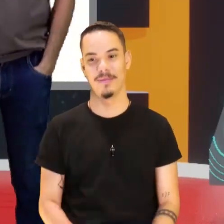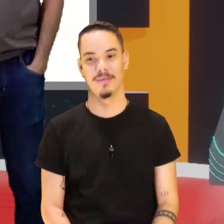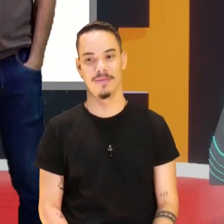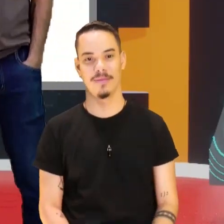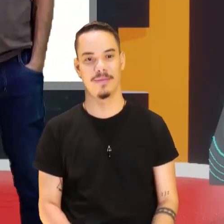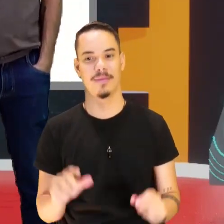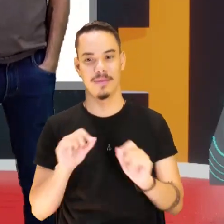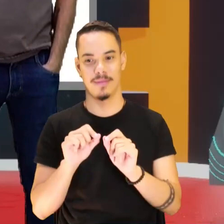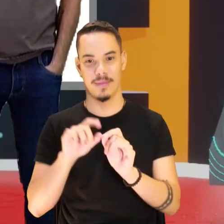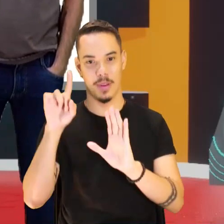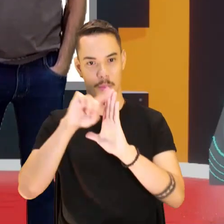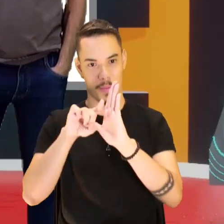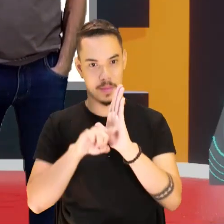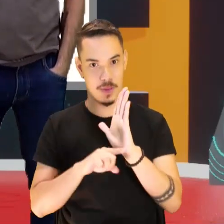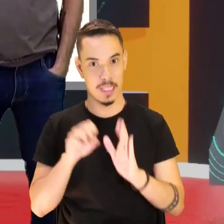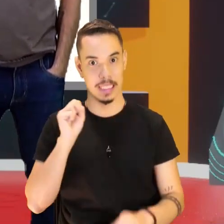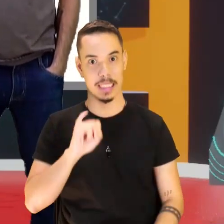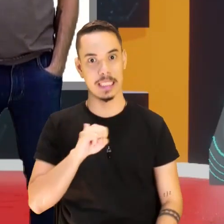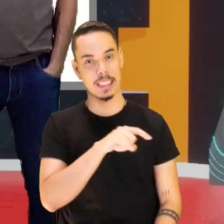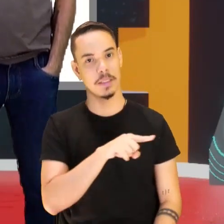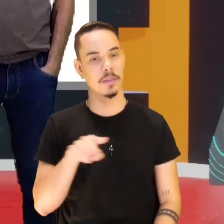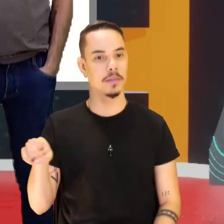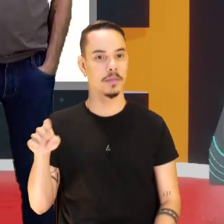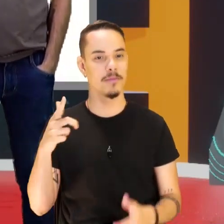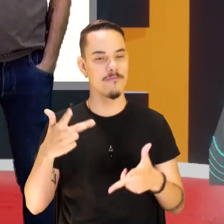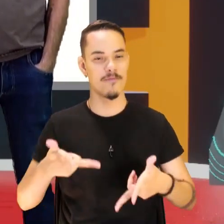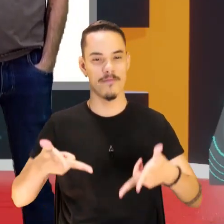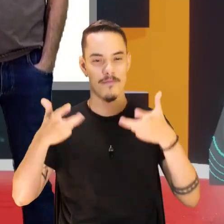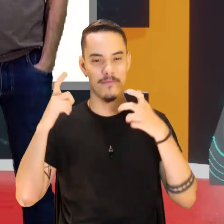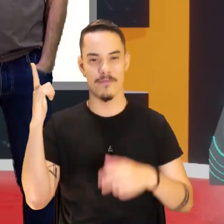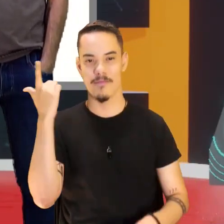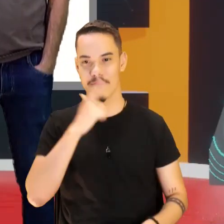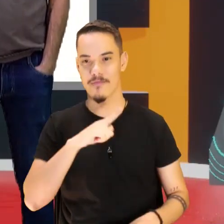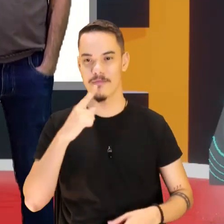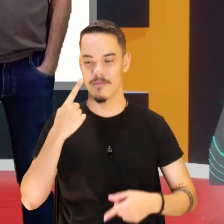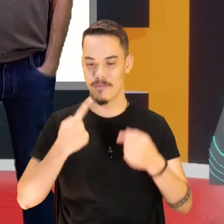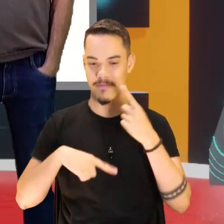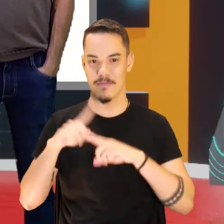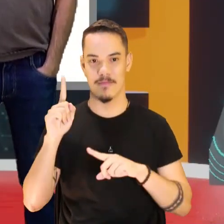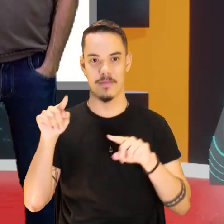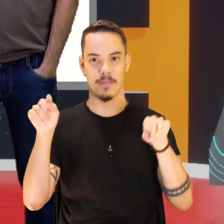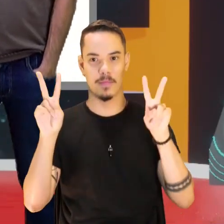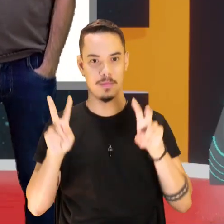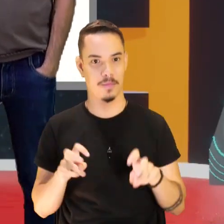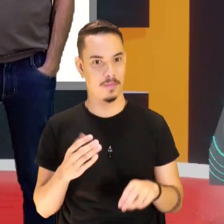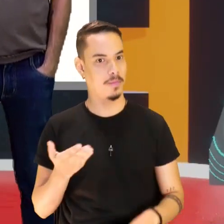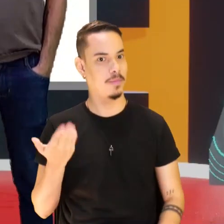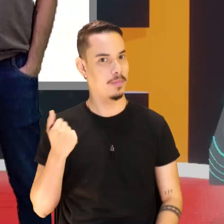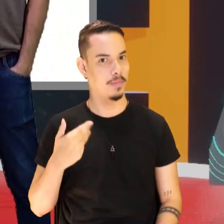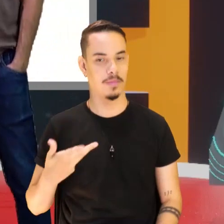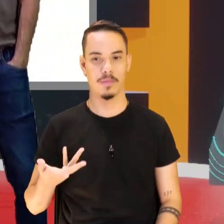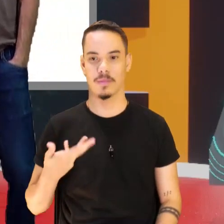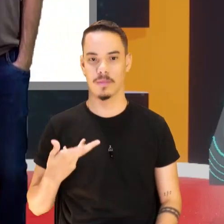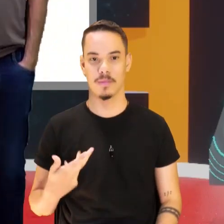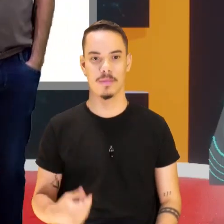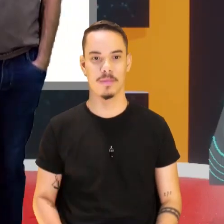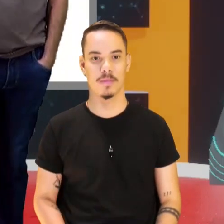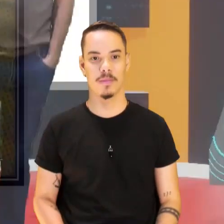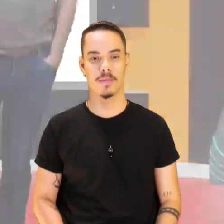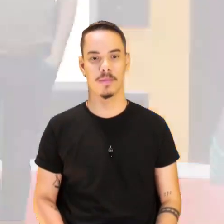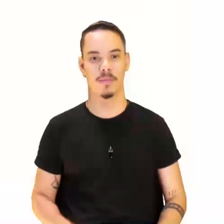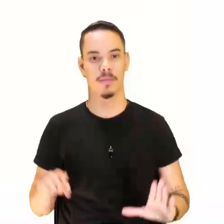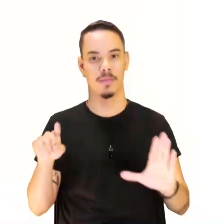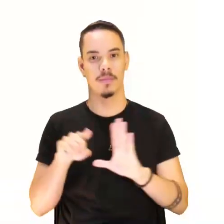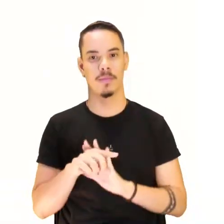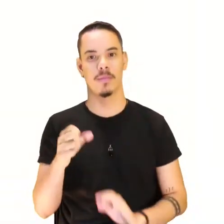para fazer a perguntinhas e ver se realmente vocês estão afiados para a gente continuar o assunto Bora vamos lá Pergunta de